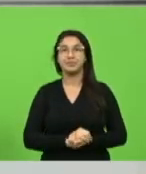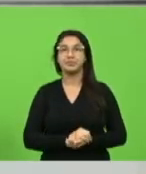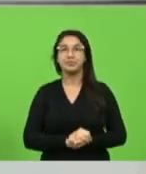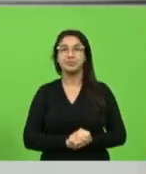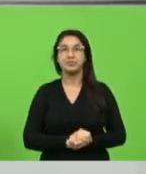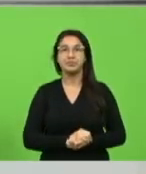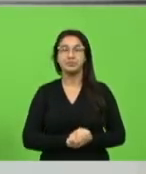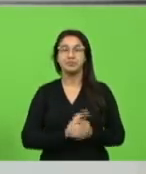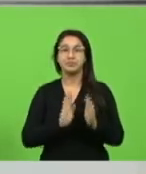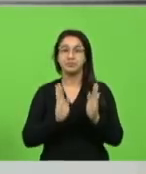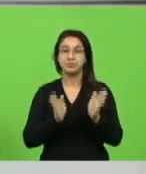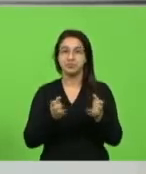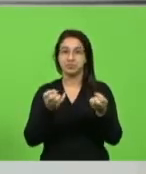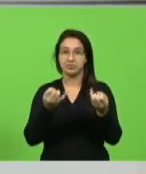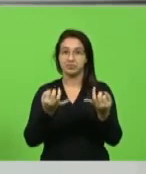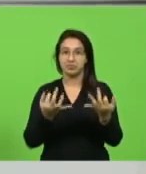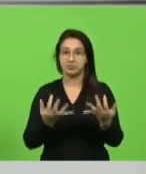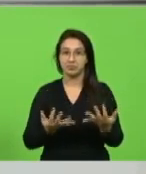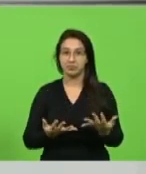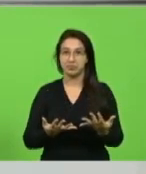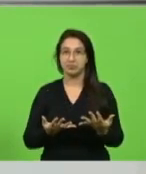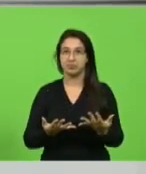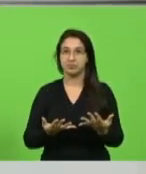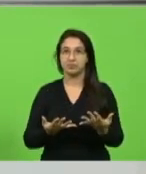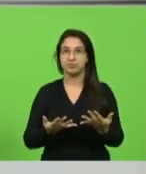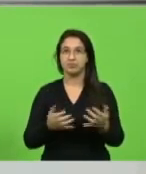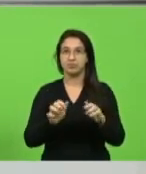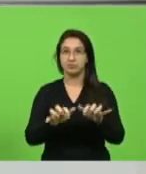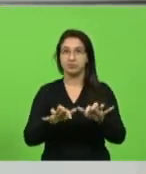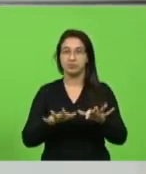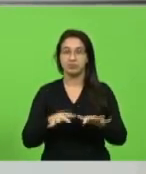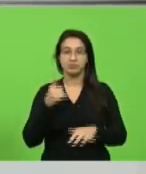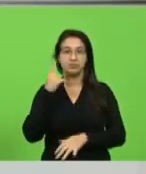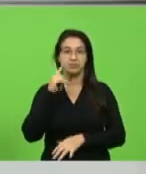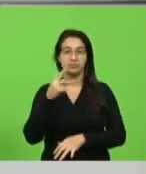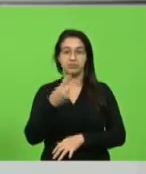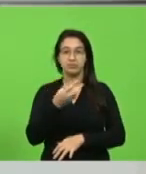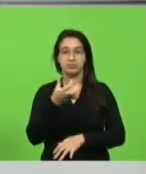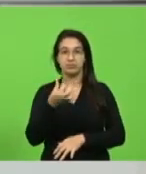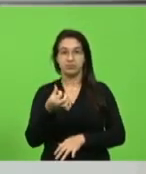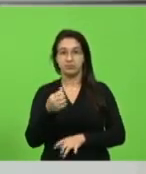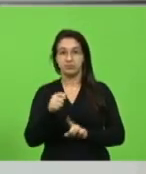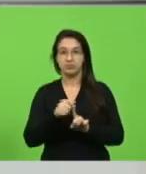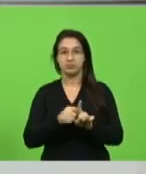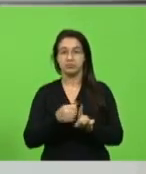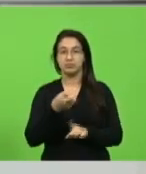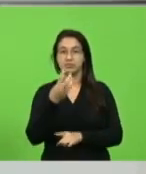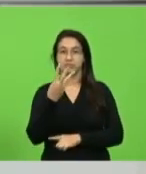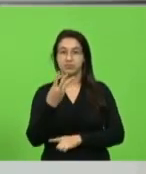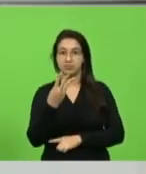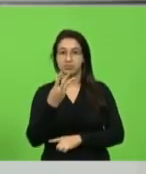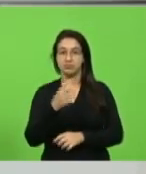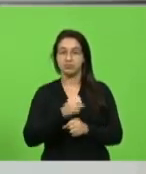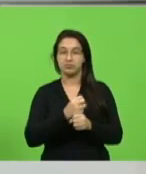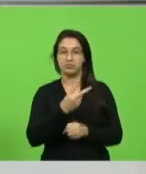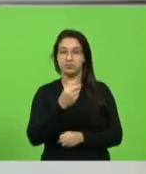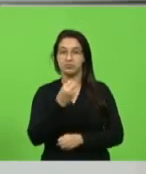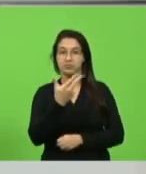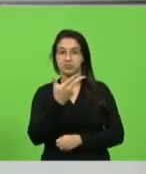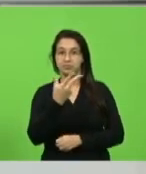Conforme já dito a Lures, por ocasião da sessão do dia 26 de 3 de 2021, os crimes